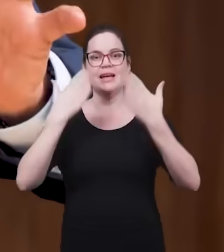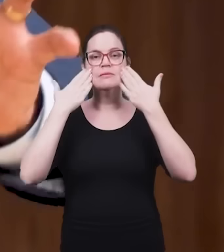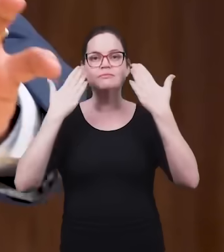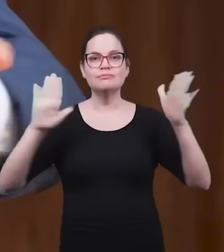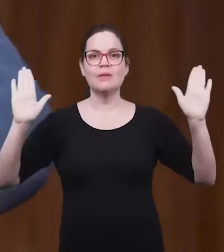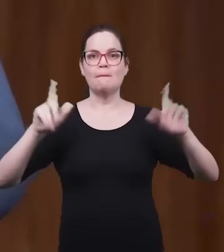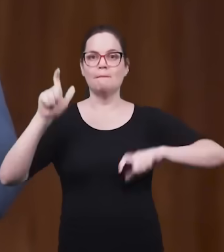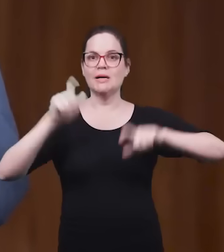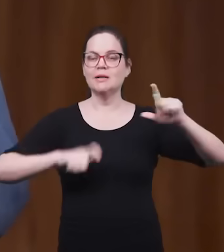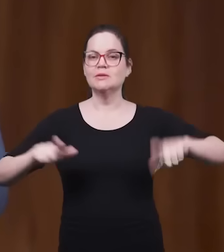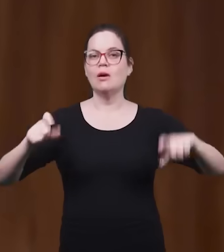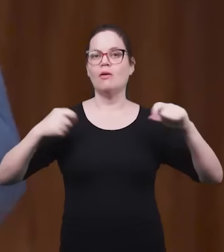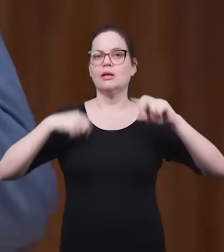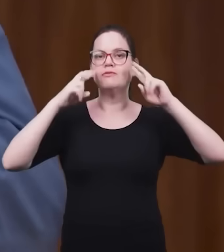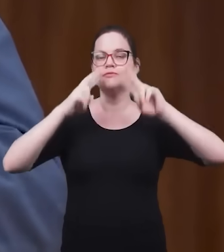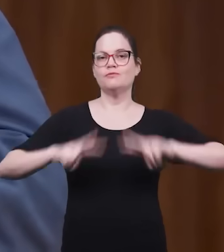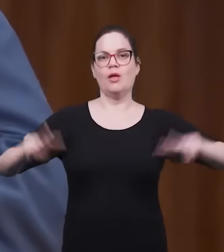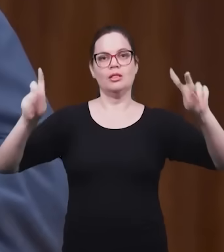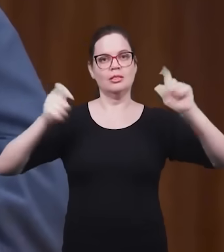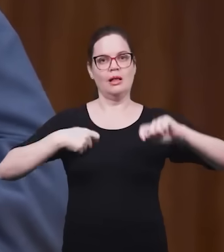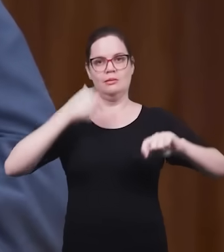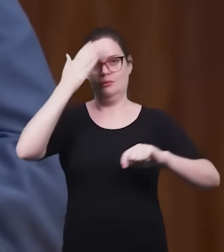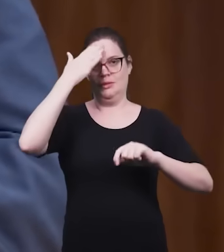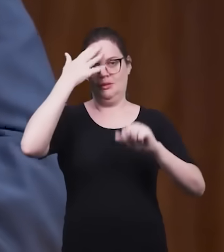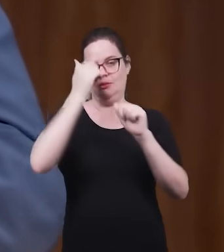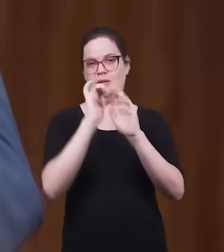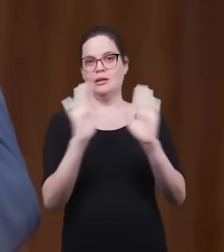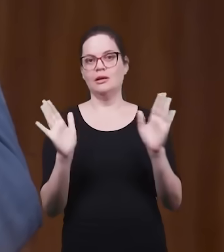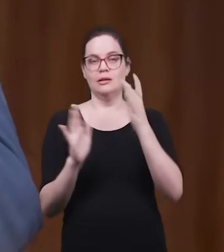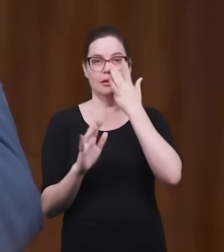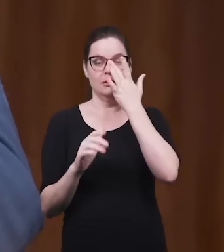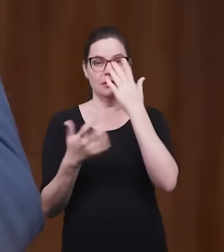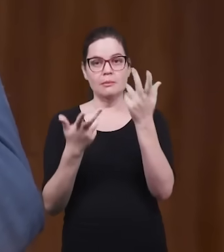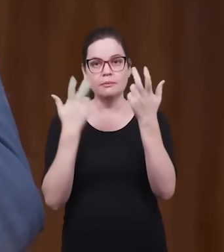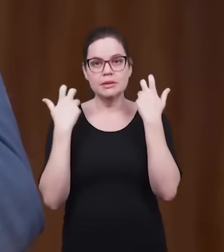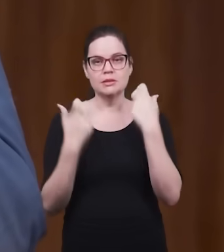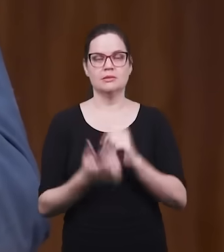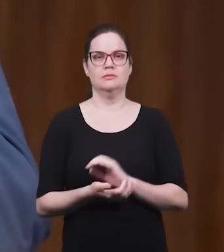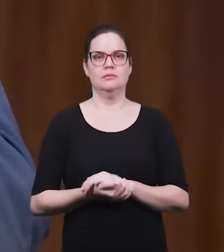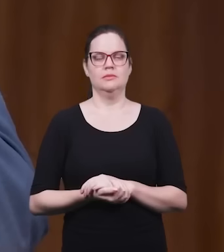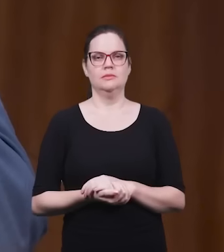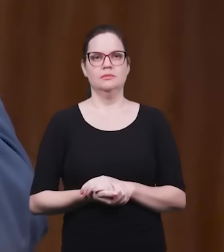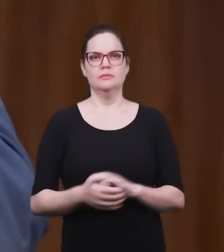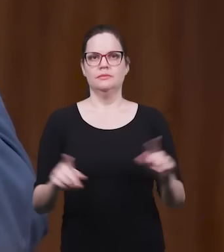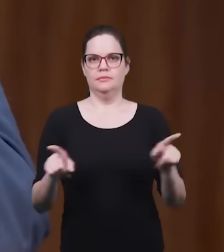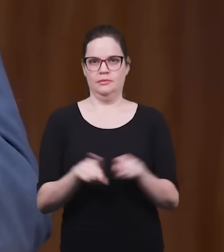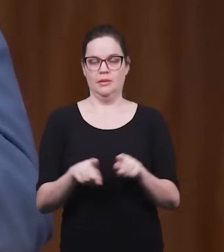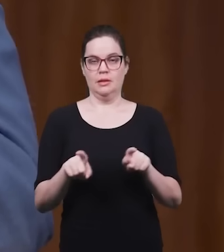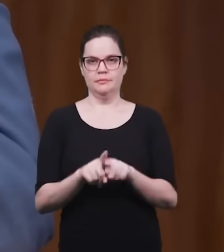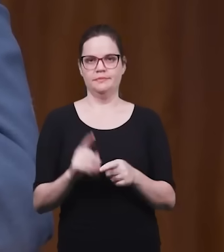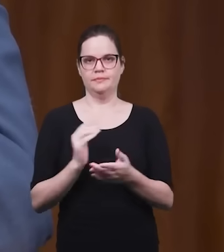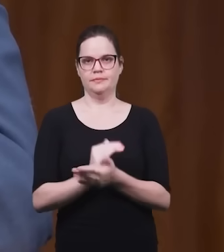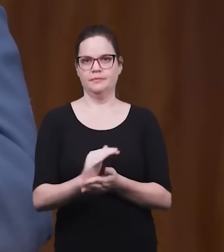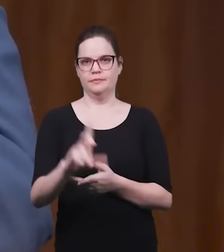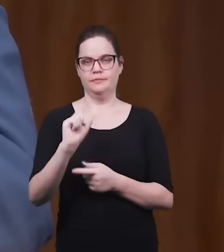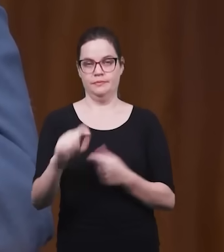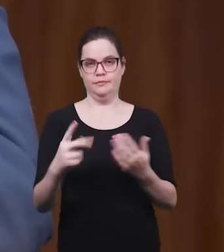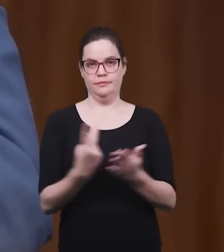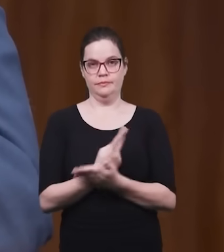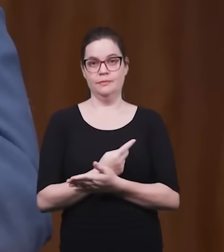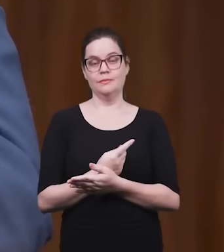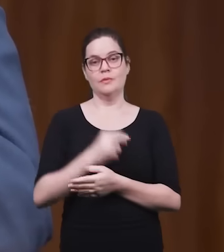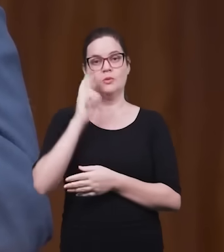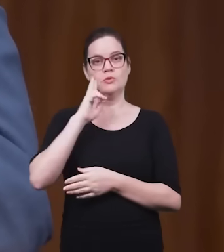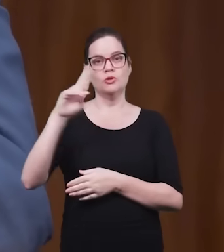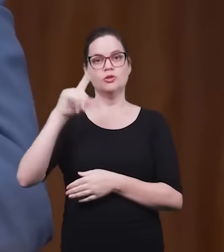eles dons que... Entendeu, Marcelo? Você, por exemplo, inclusive no começo, Gilson, havia uma